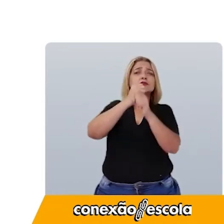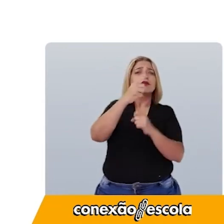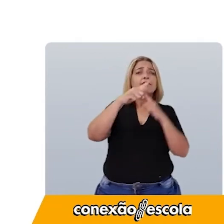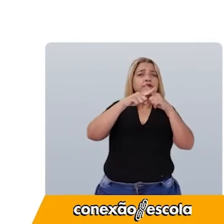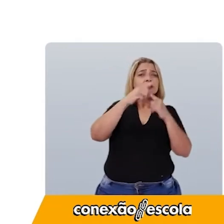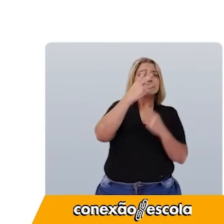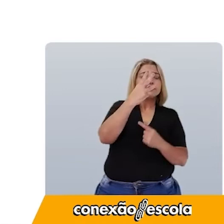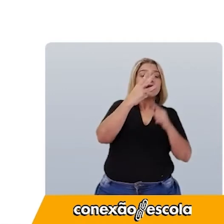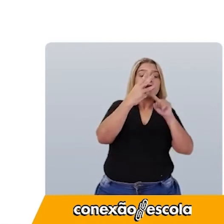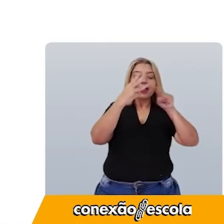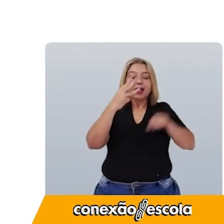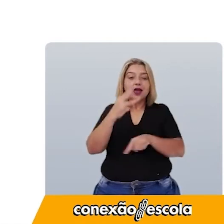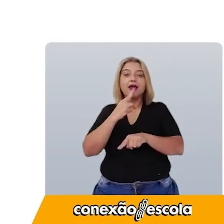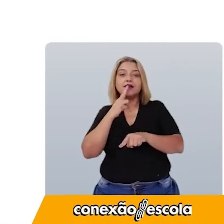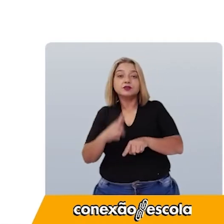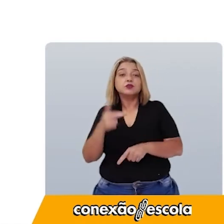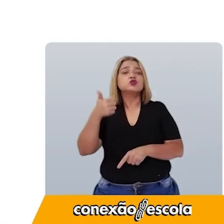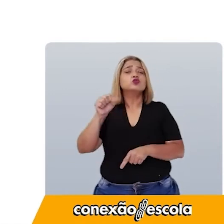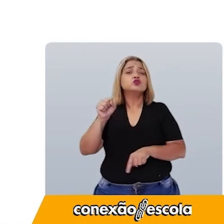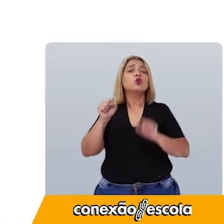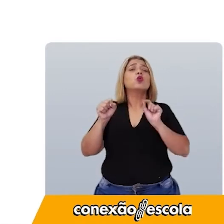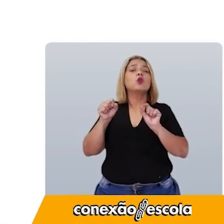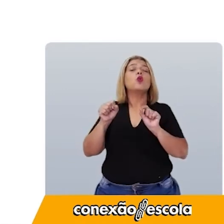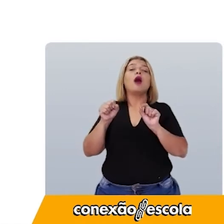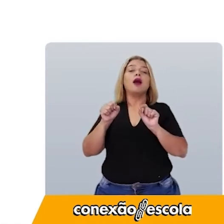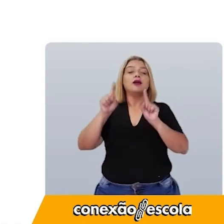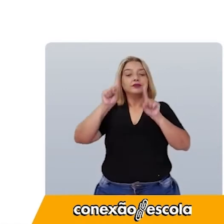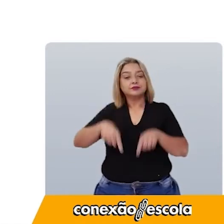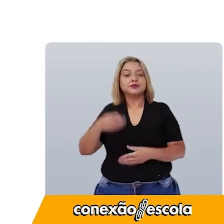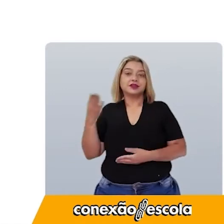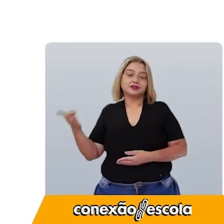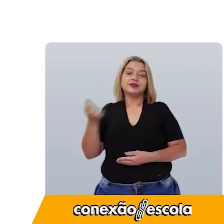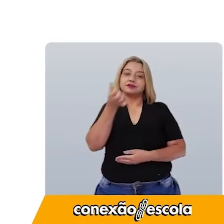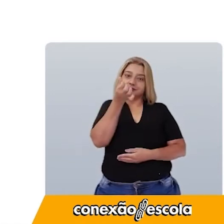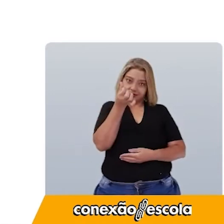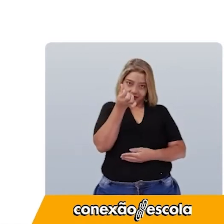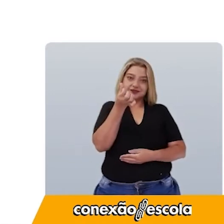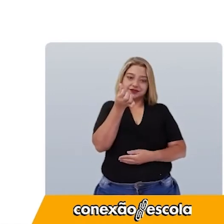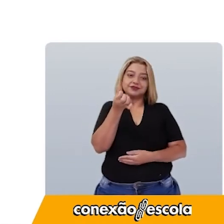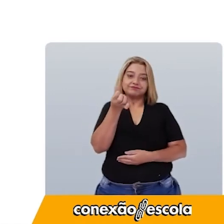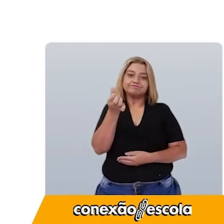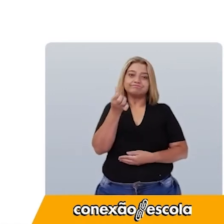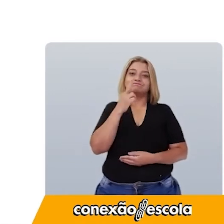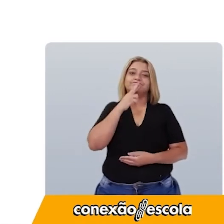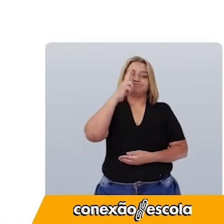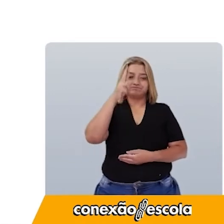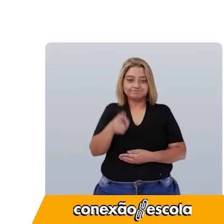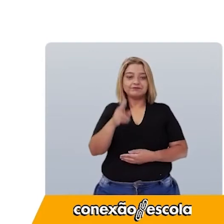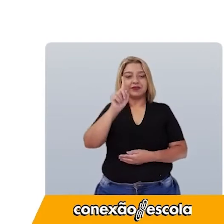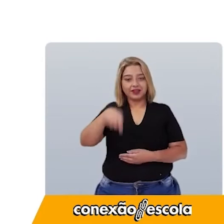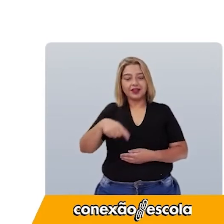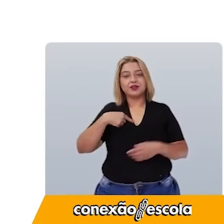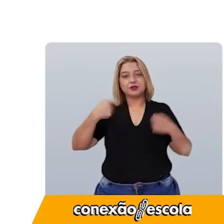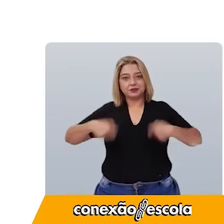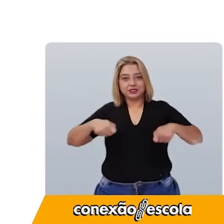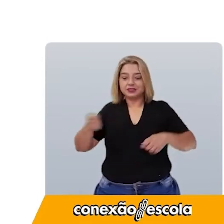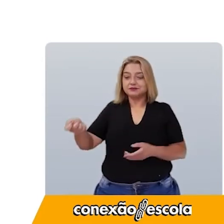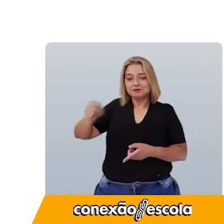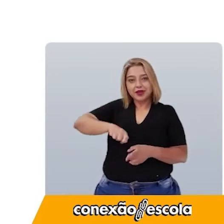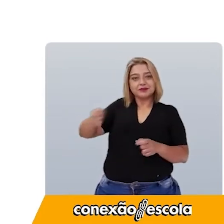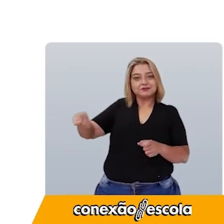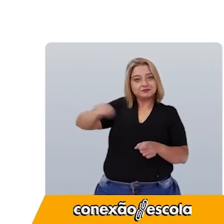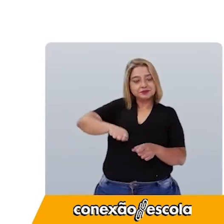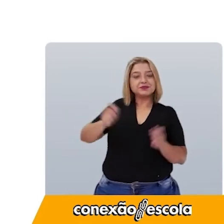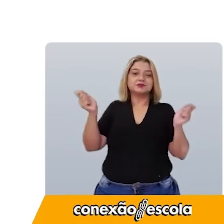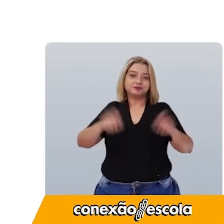esse número é 6. Então, serão necessárias 6 xícaras de farinha de milho.